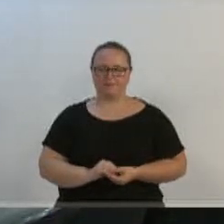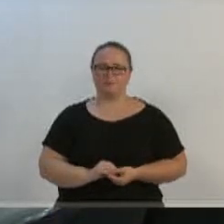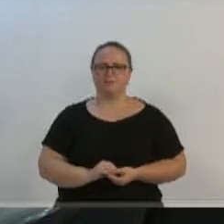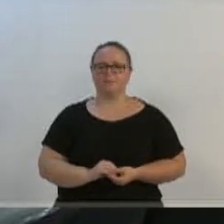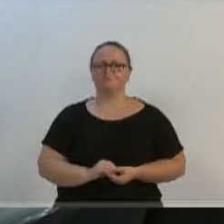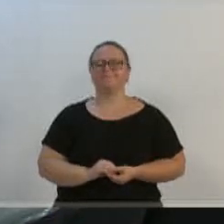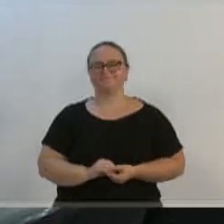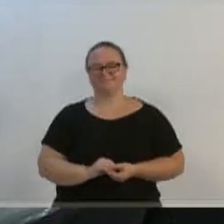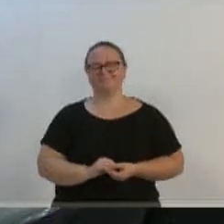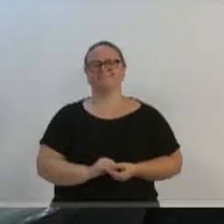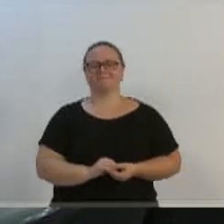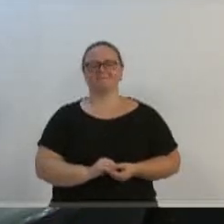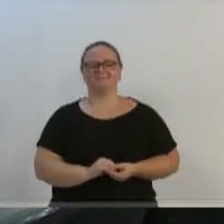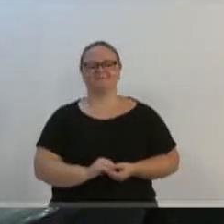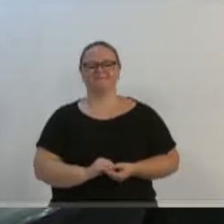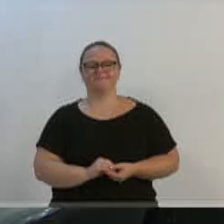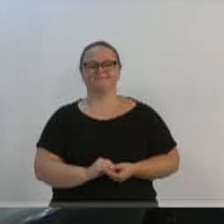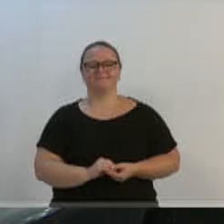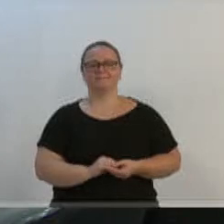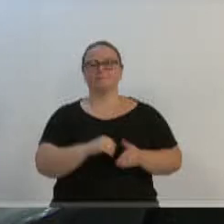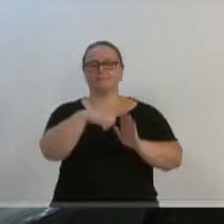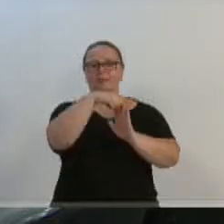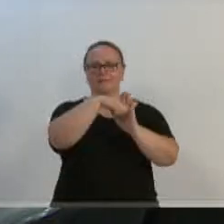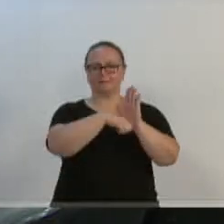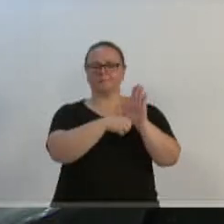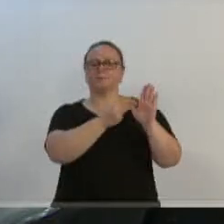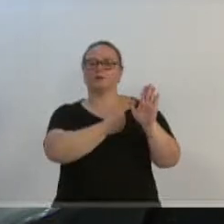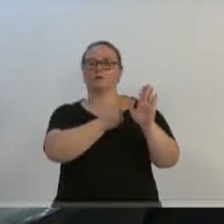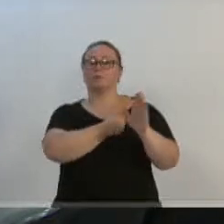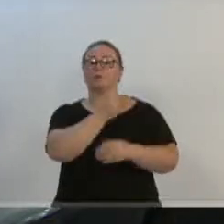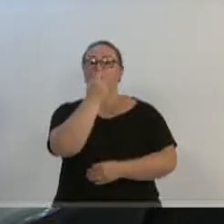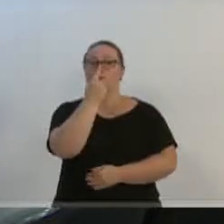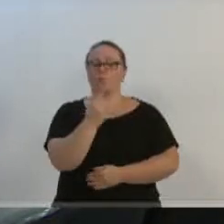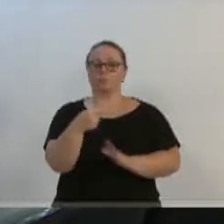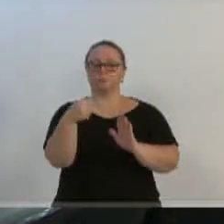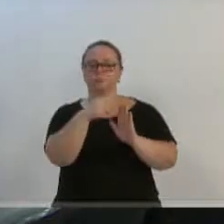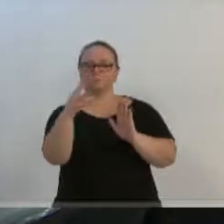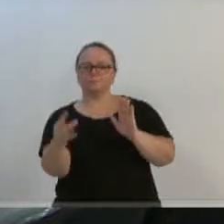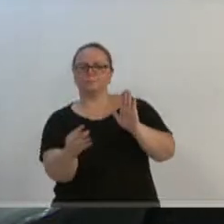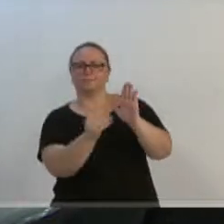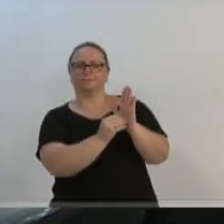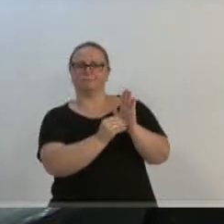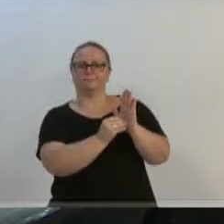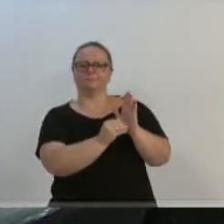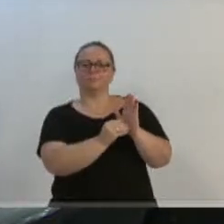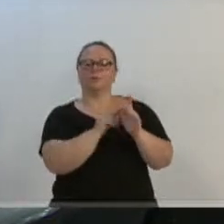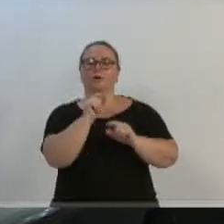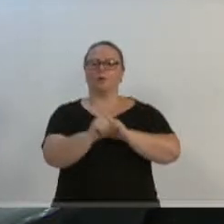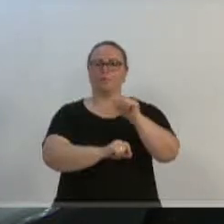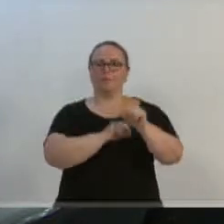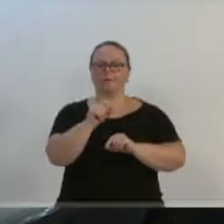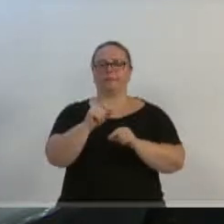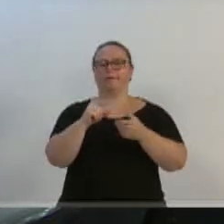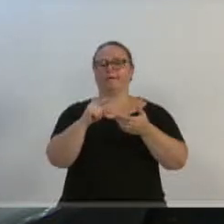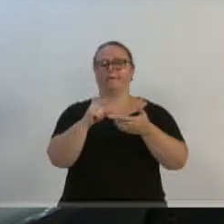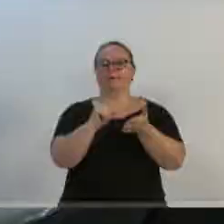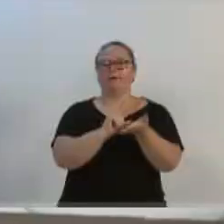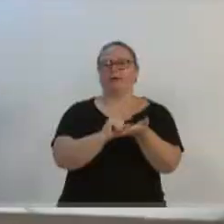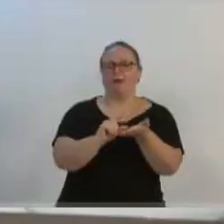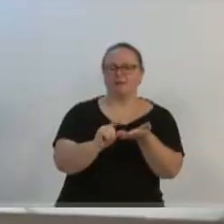Emenda número 1 ao projeto de lei complementar número 1839. É uma emenda aditiva. Ela remunera as redações dos artigos 25 e